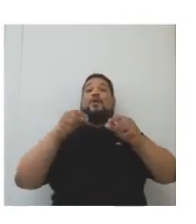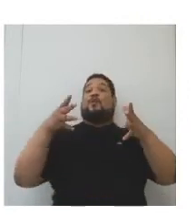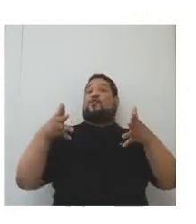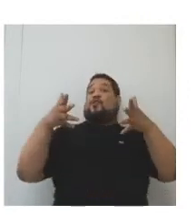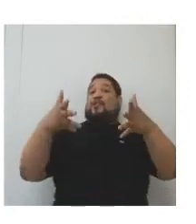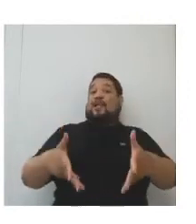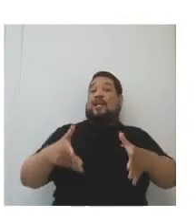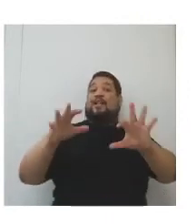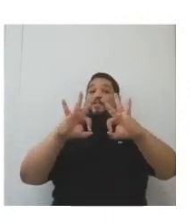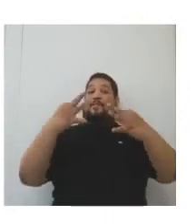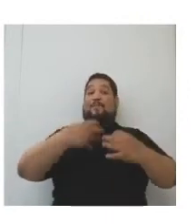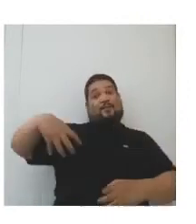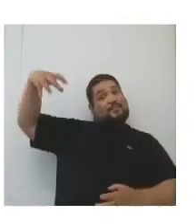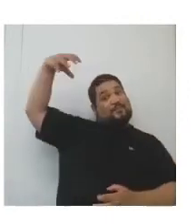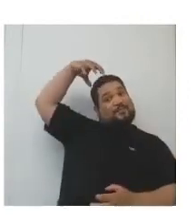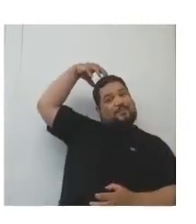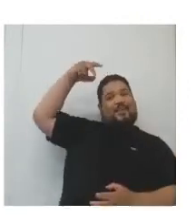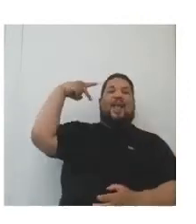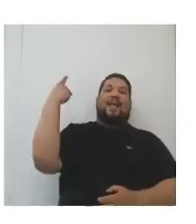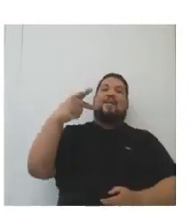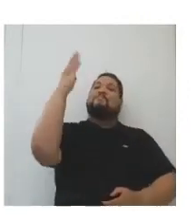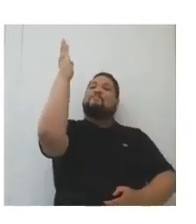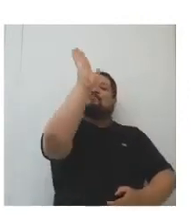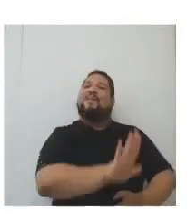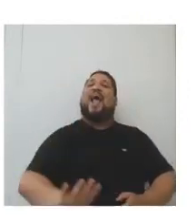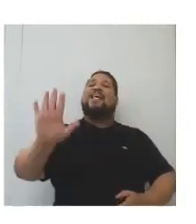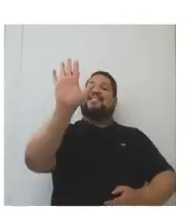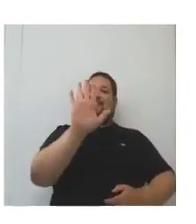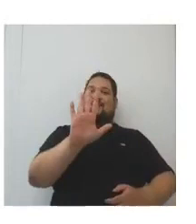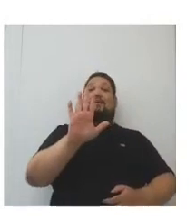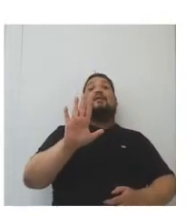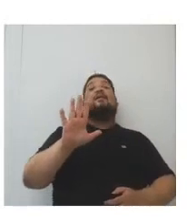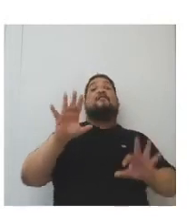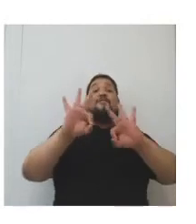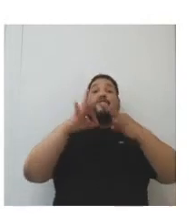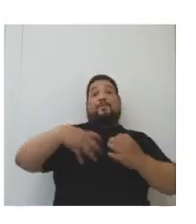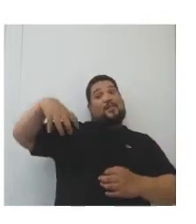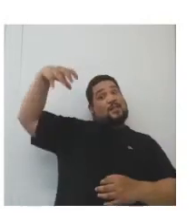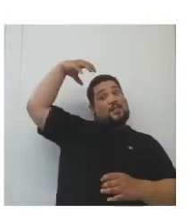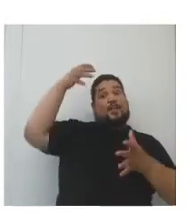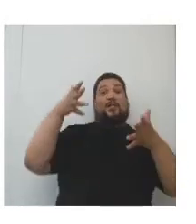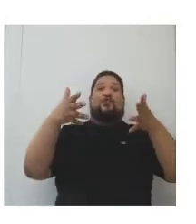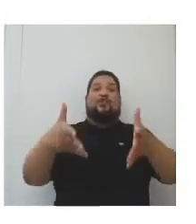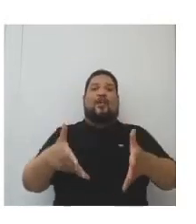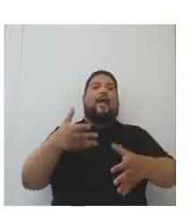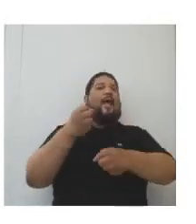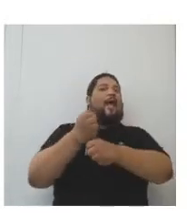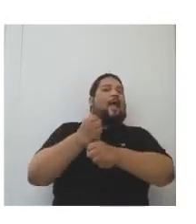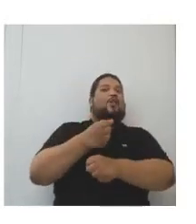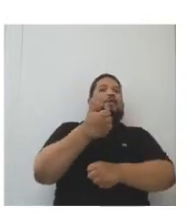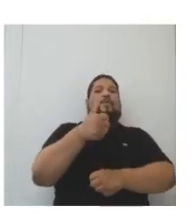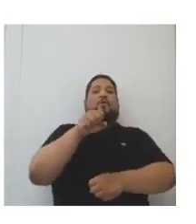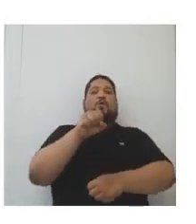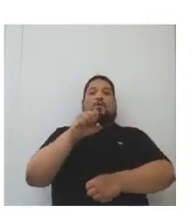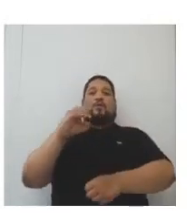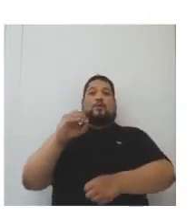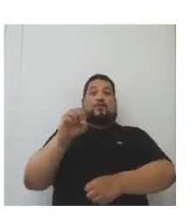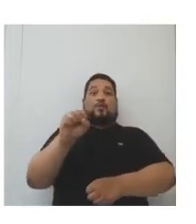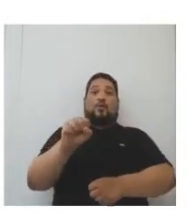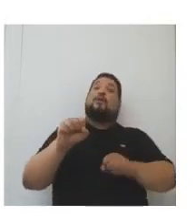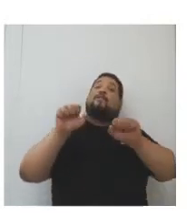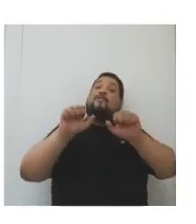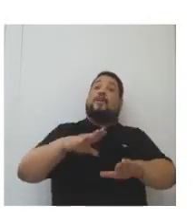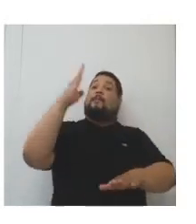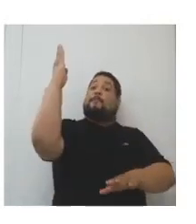da família real ao Brasil. Família real que chega aqui em 1808, E fica em terras brasileiras